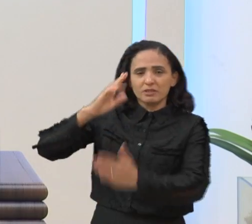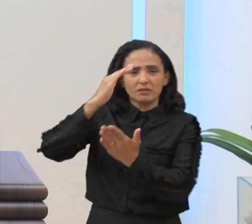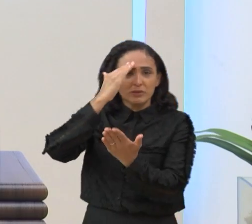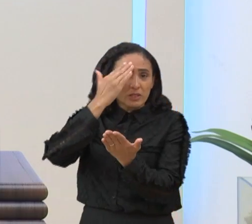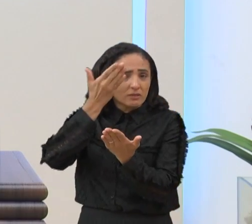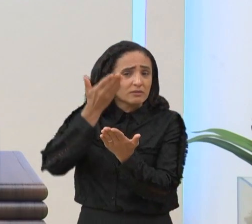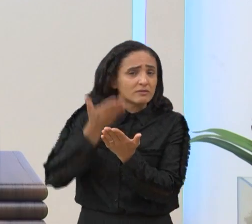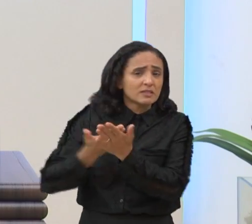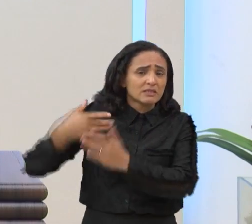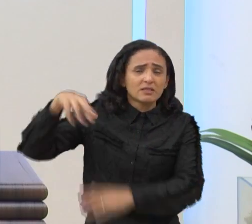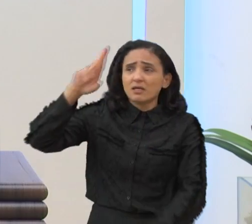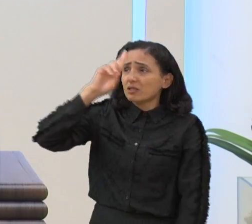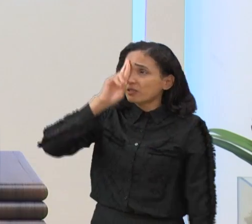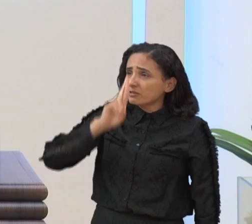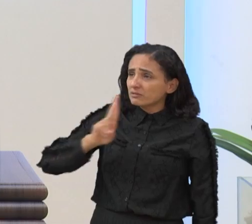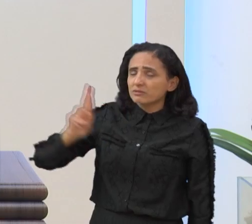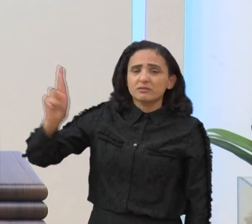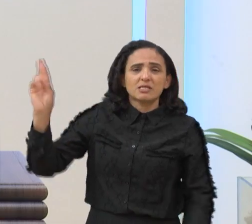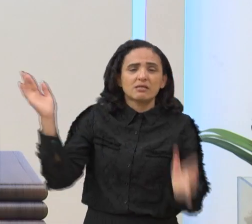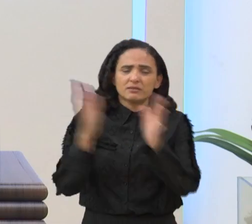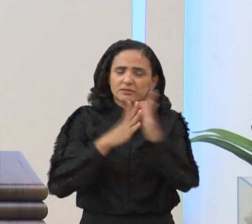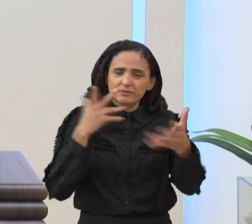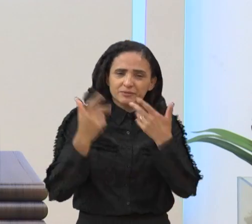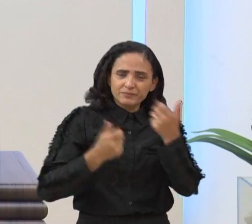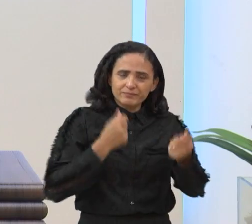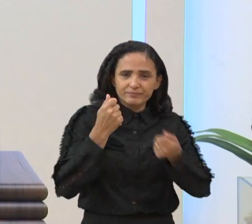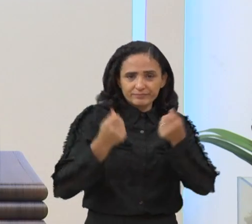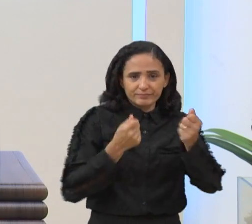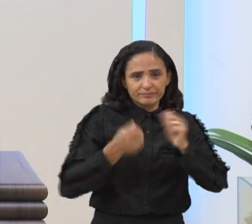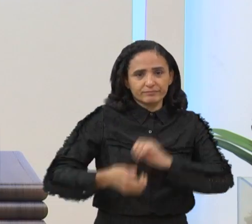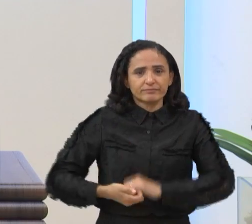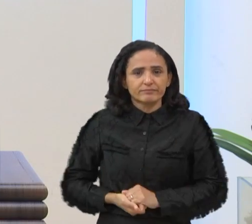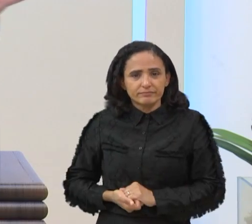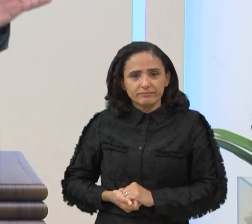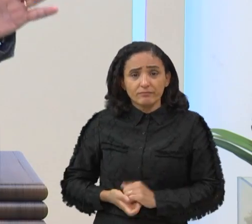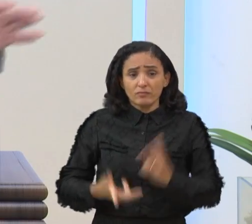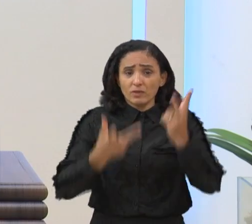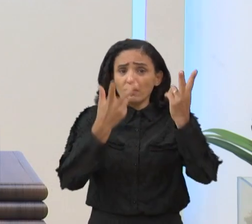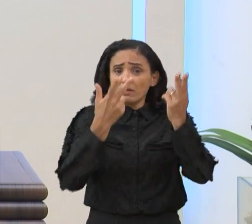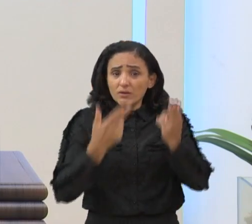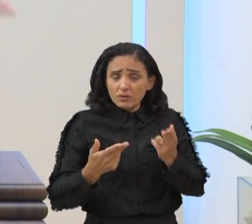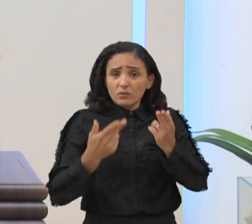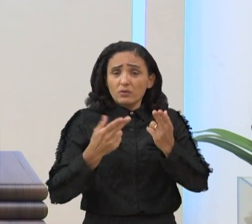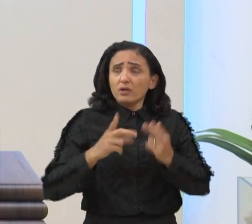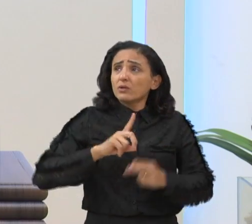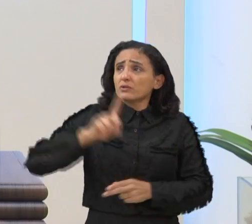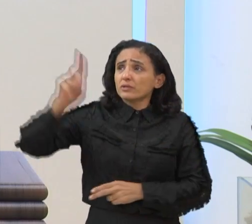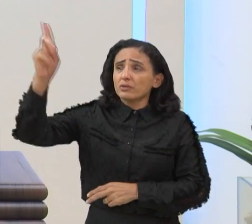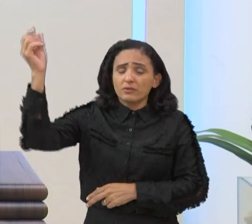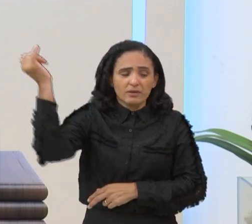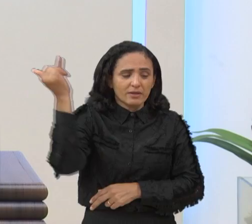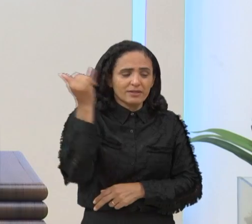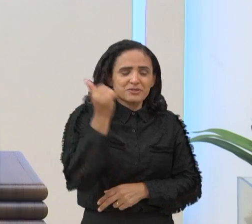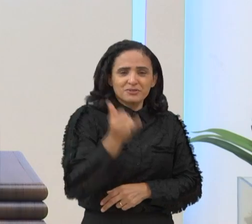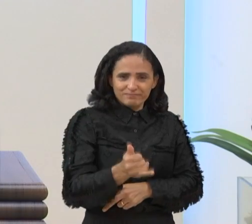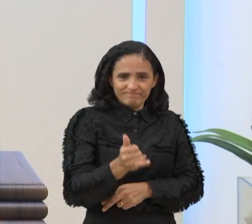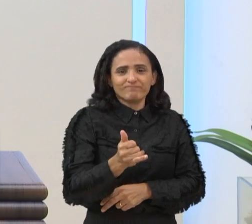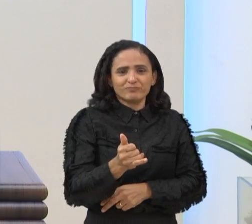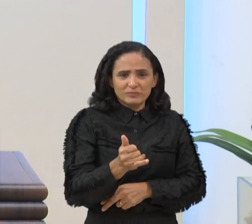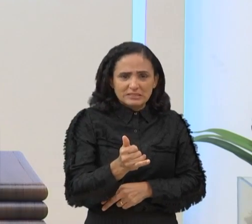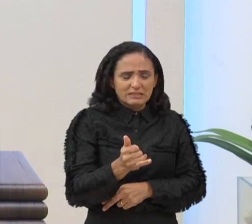Confia no Senhor. Aleluia! Assim como ele respondeu aos discípulos diante